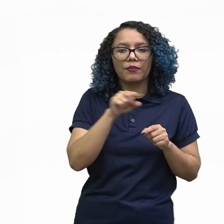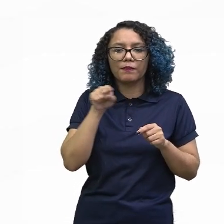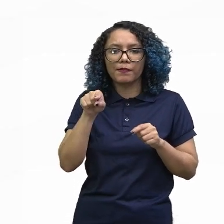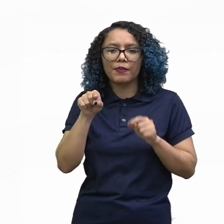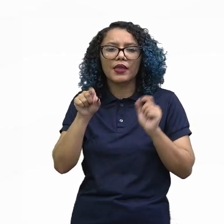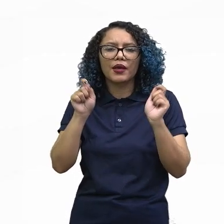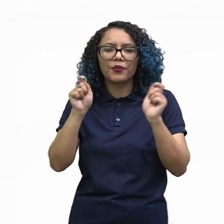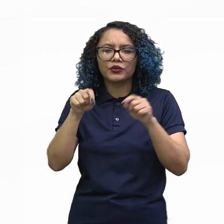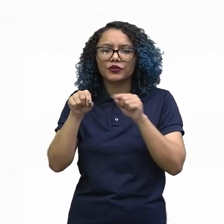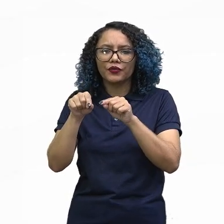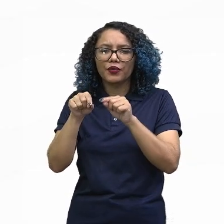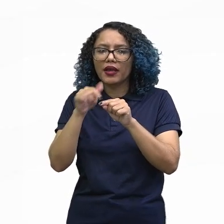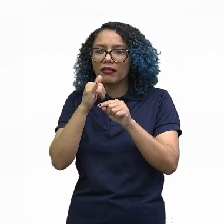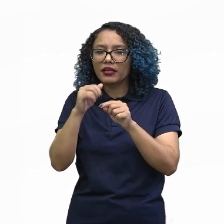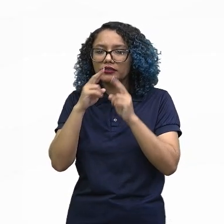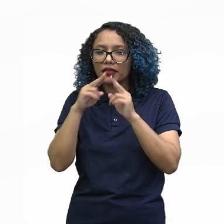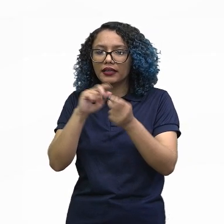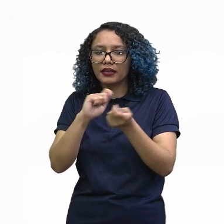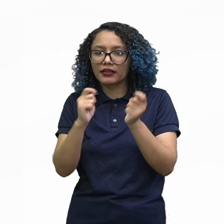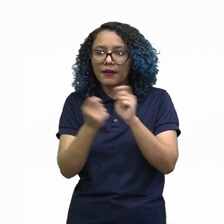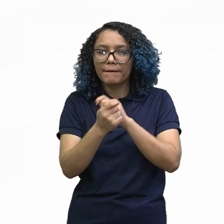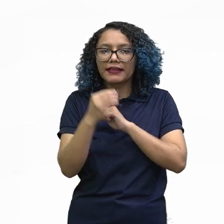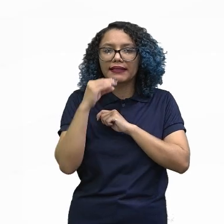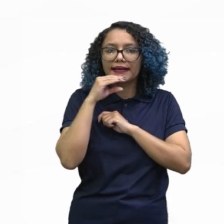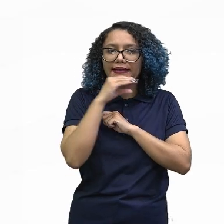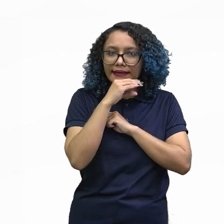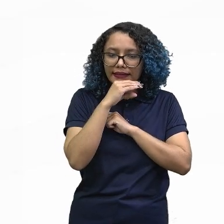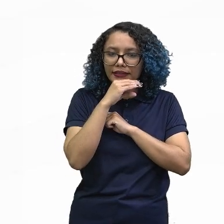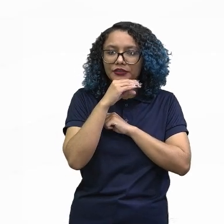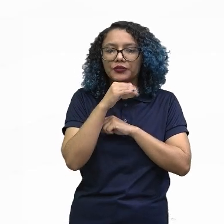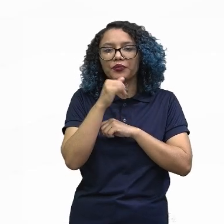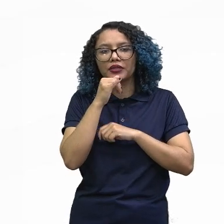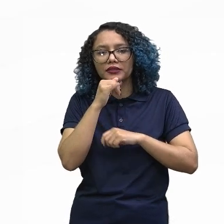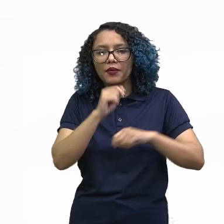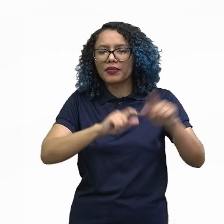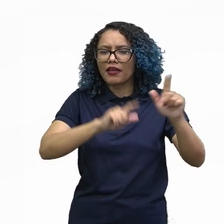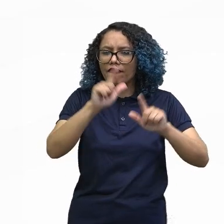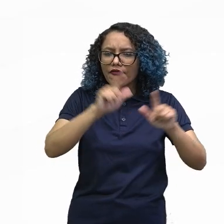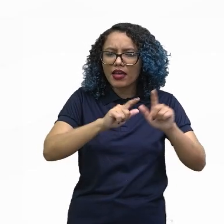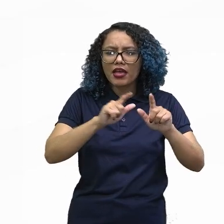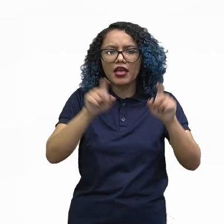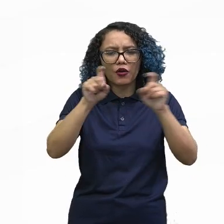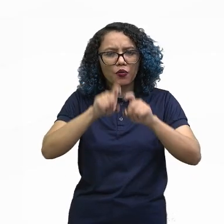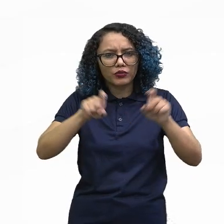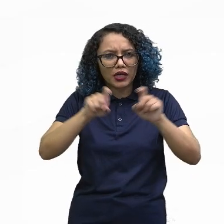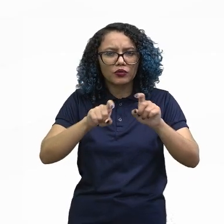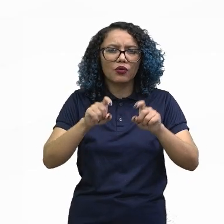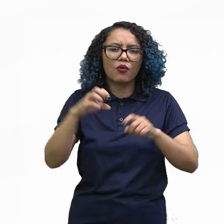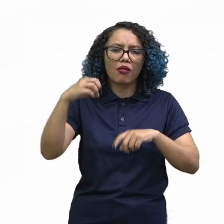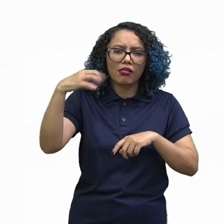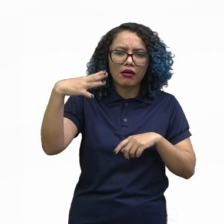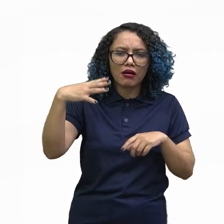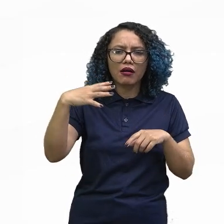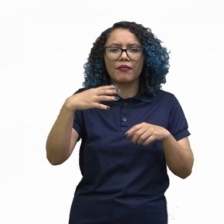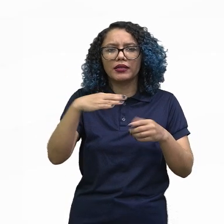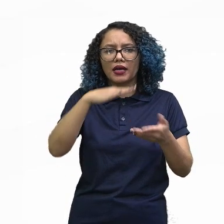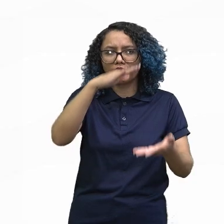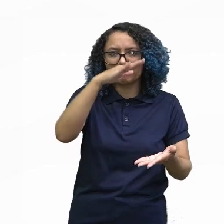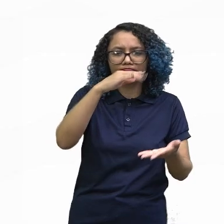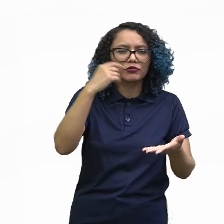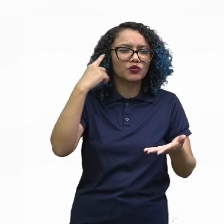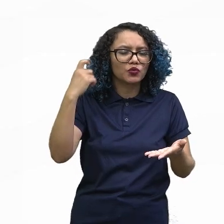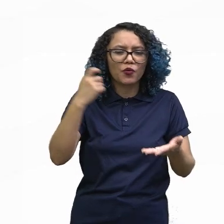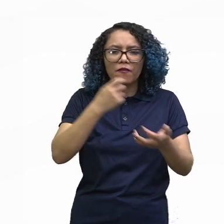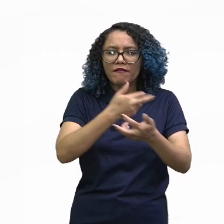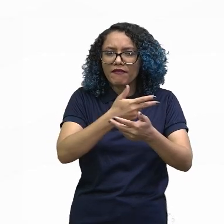energia elétrica exclusivamente em calor. Televisores, computadores, lâmpadas e caixas de